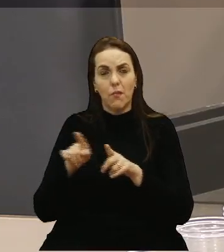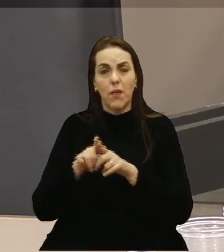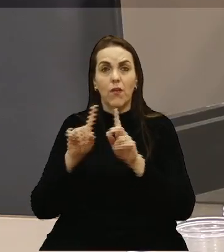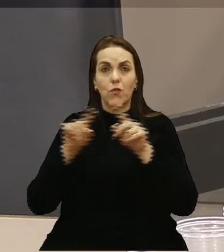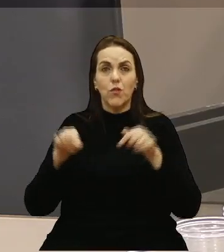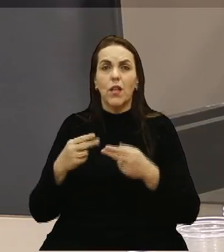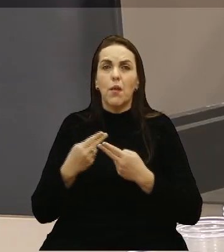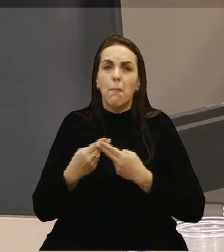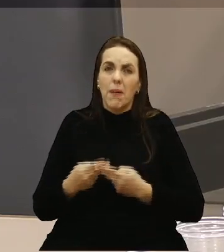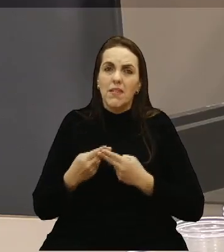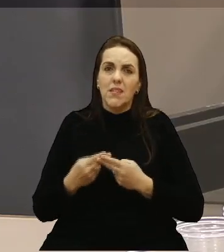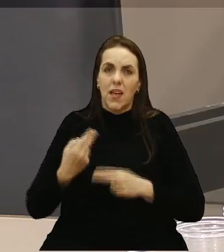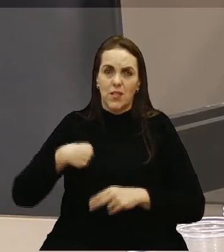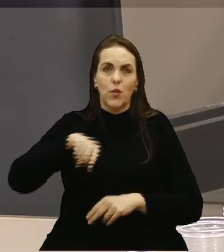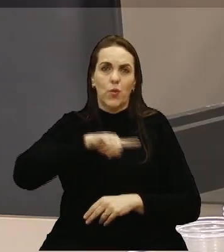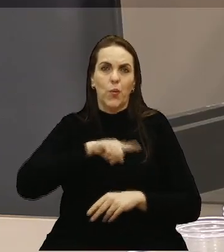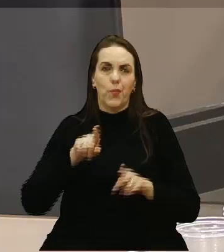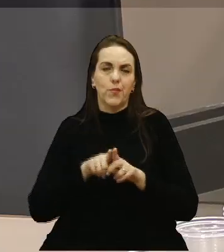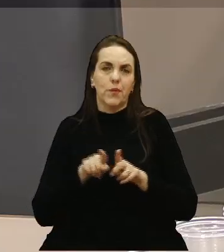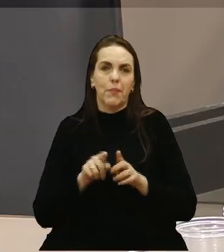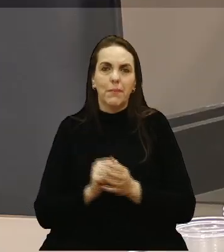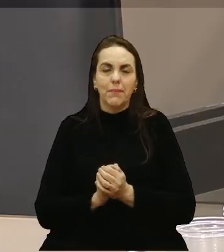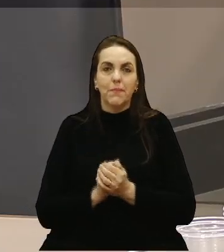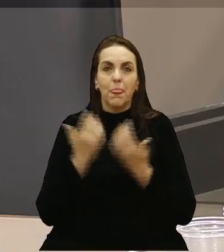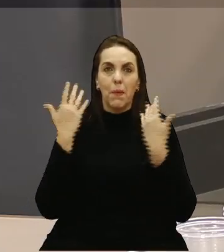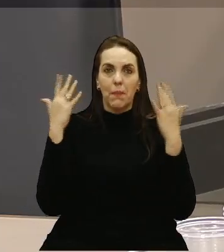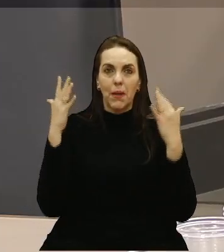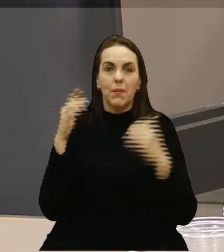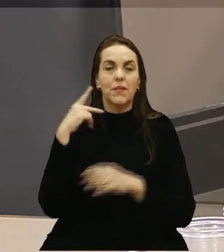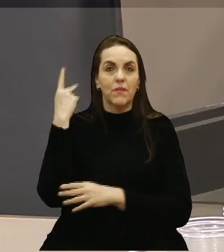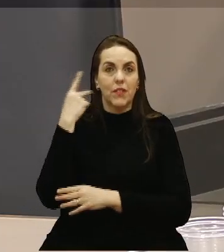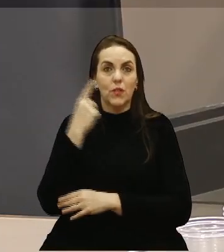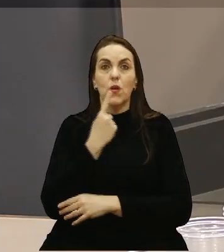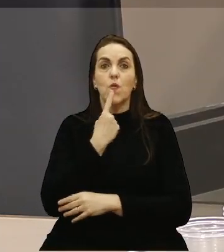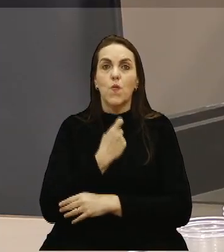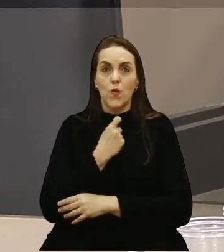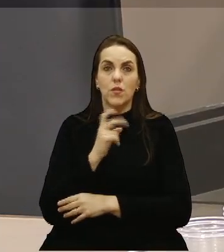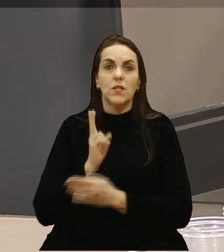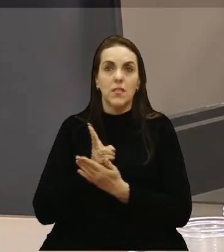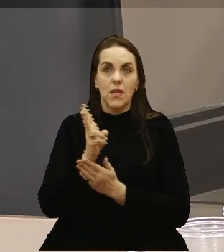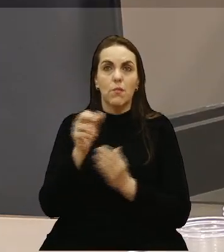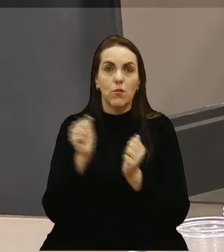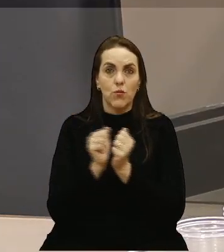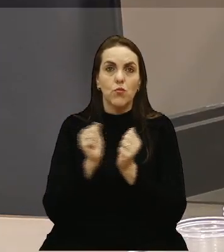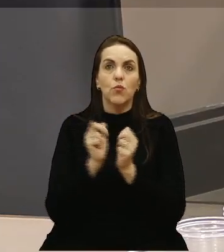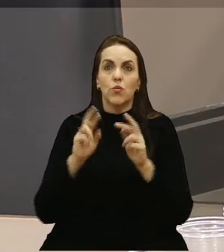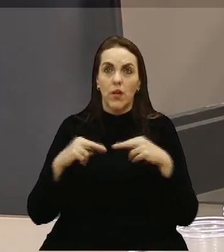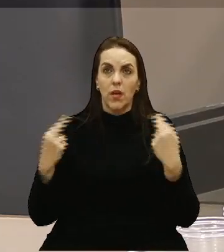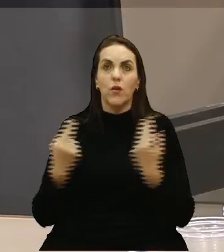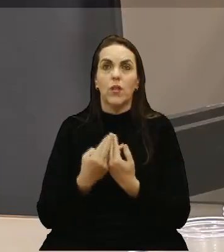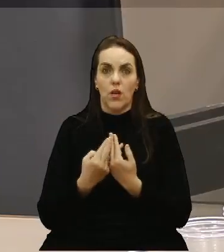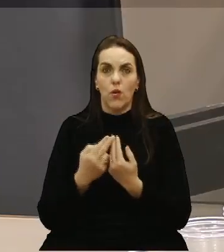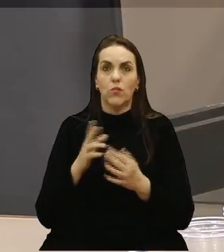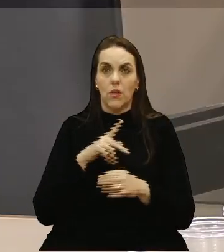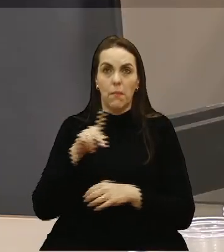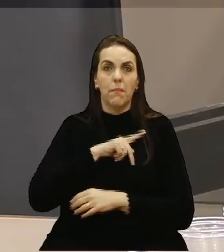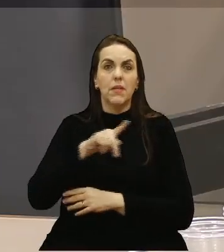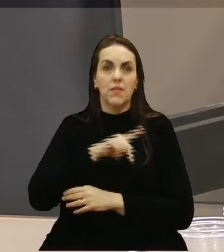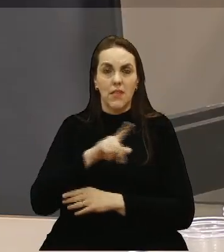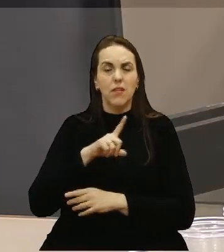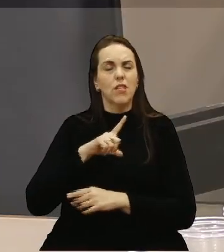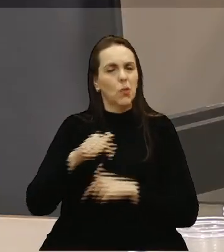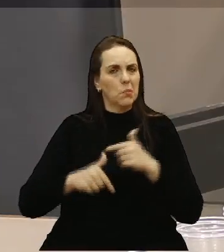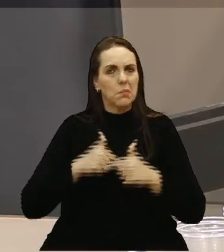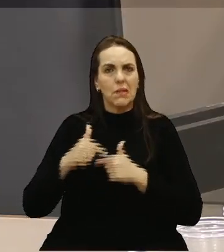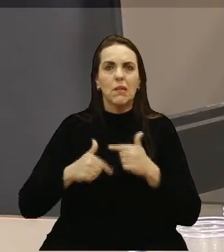também. E também parabenizar a vereadora Rose, que está ali sempre com nós nas reuniões, e não é fácil por estar presidindo, tem todo um trabalho ali